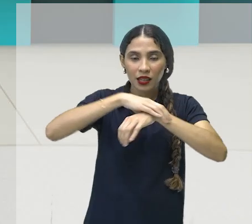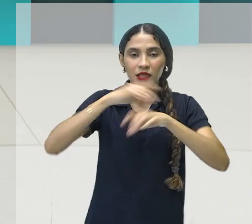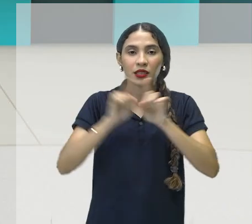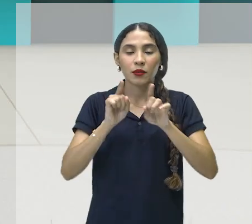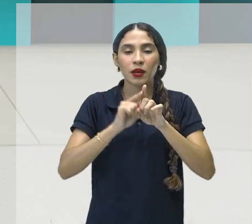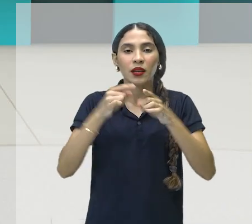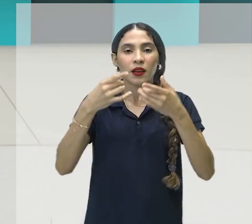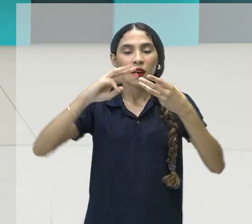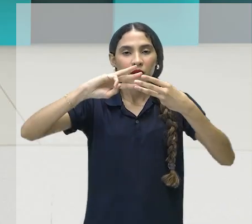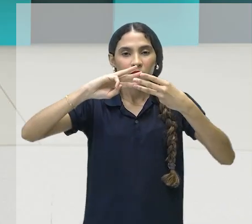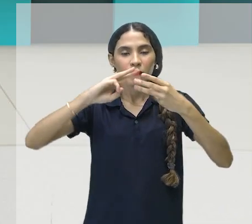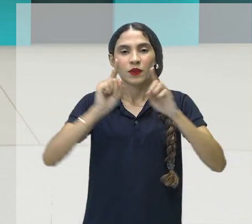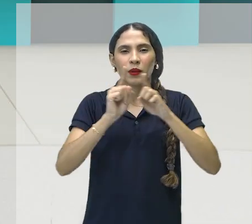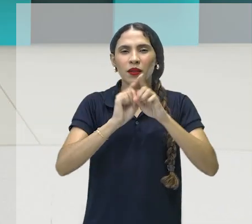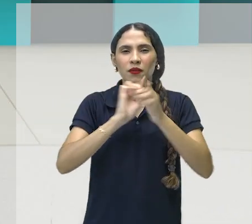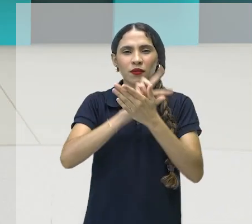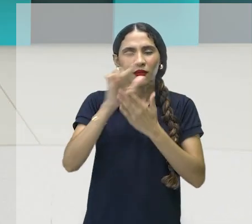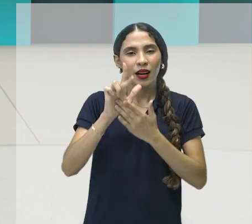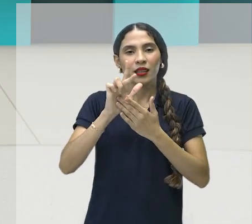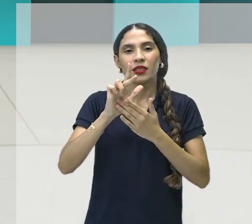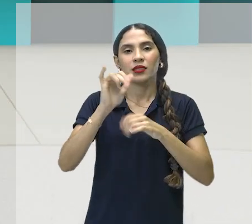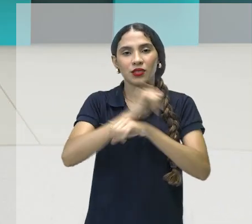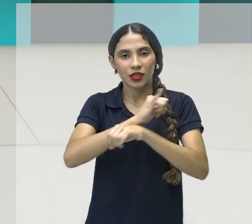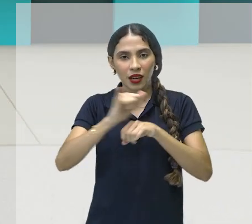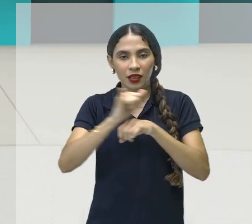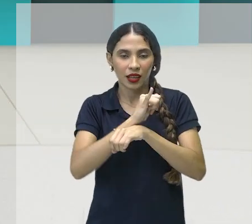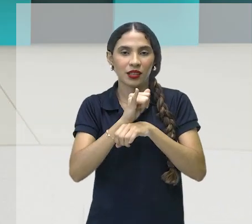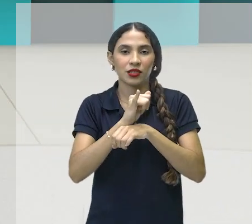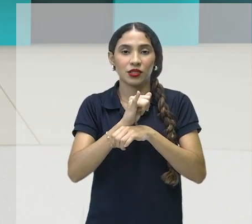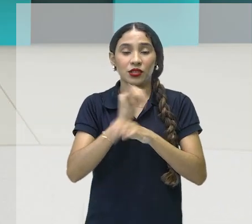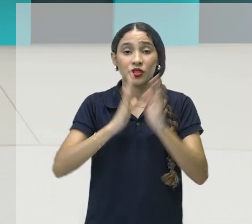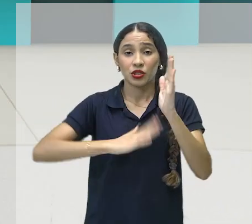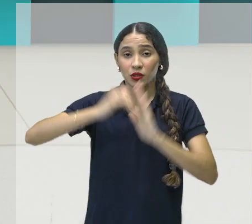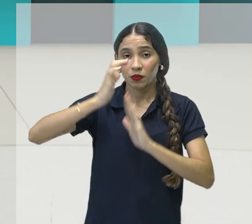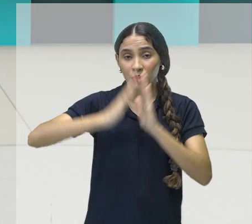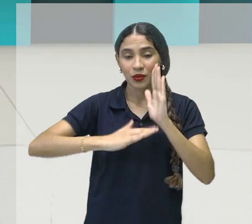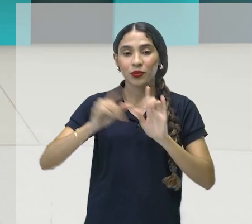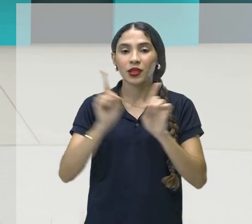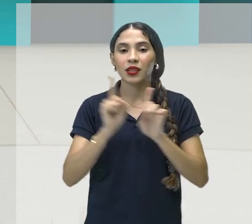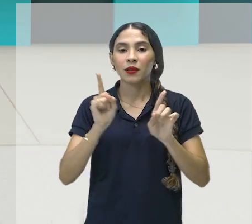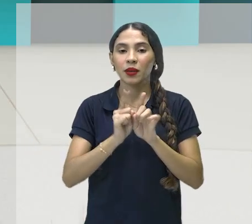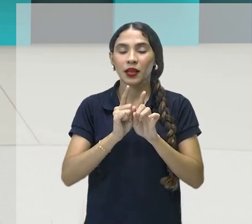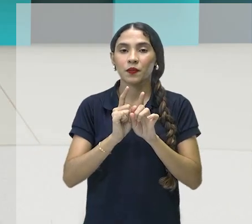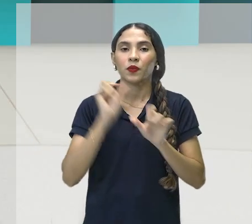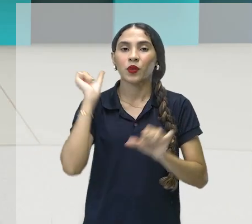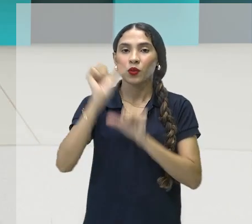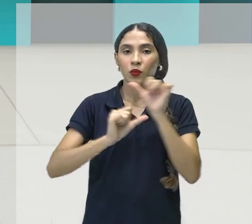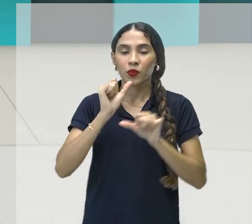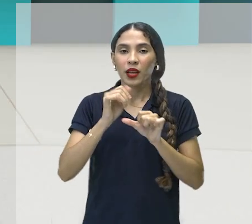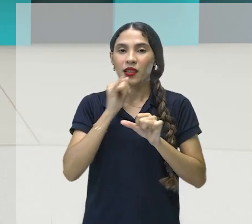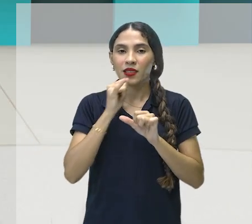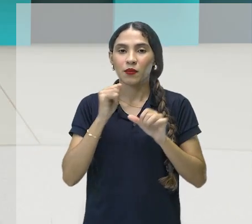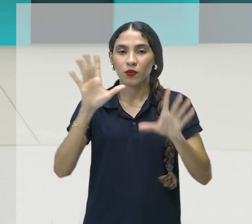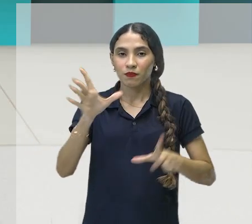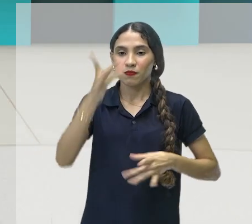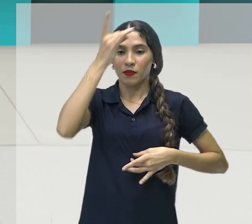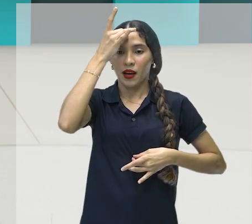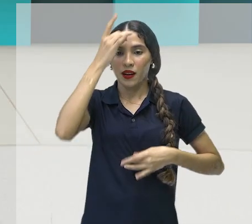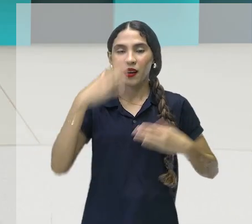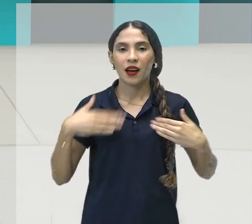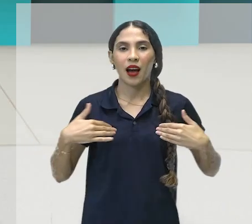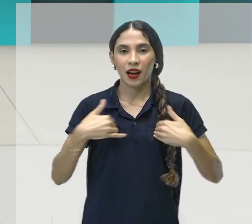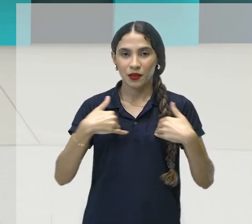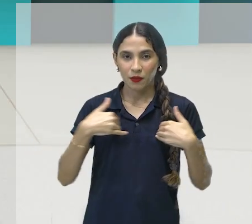cascas, fibras e plumagens. Nas performances, Yura, ela se transforma em bichos